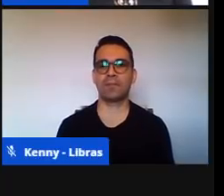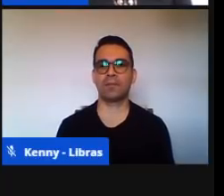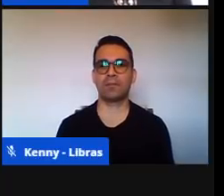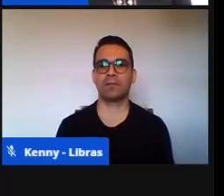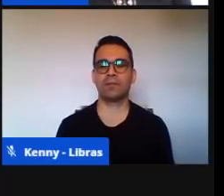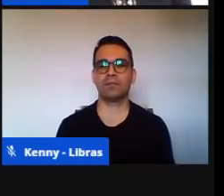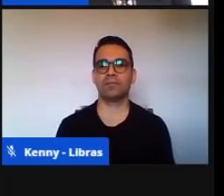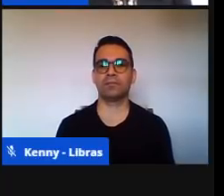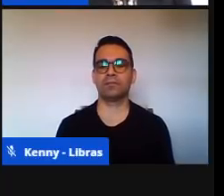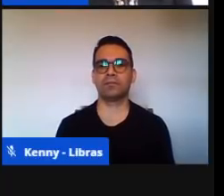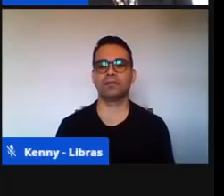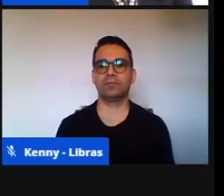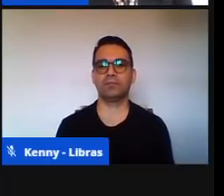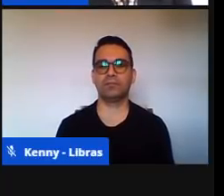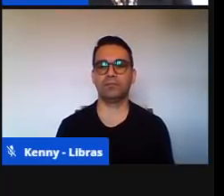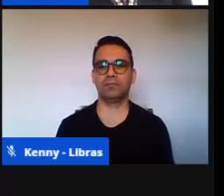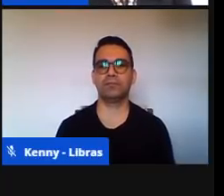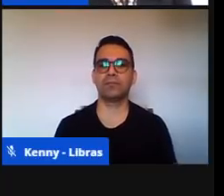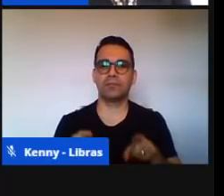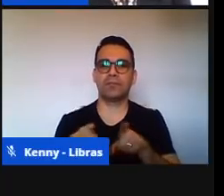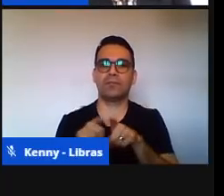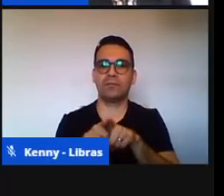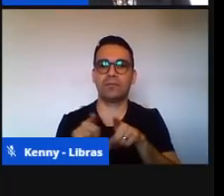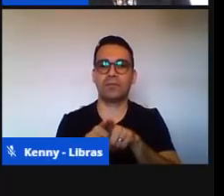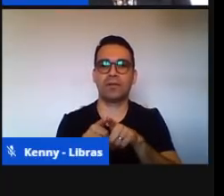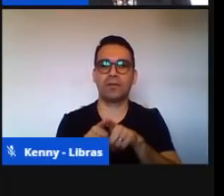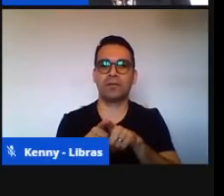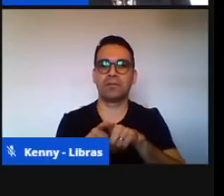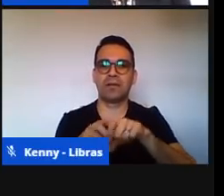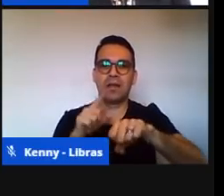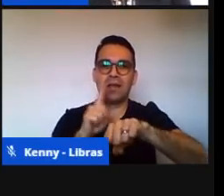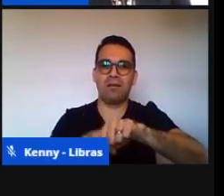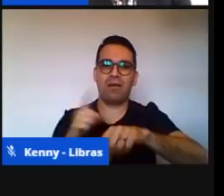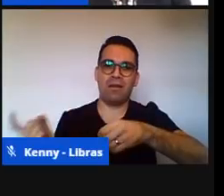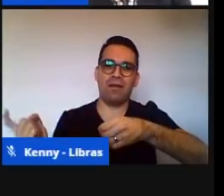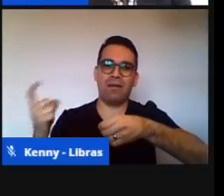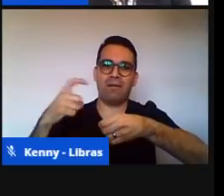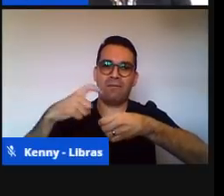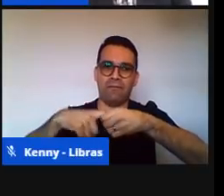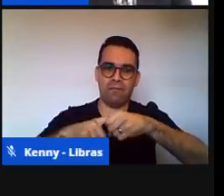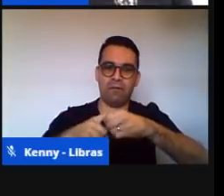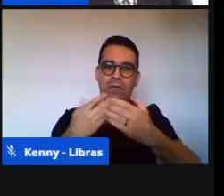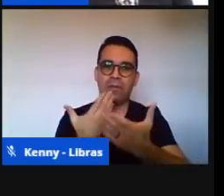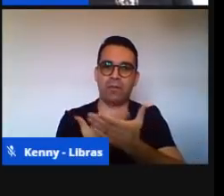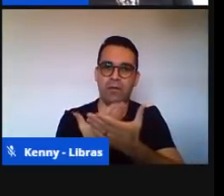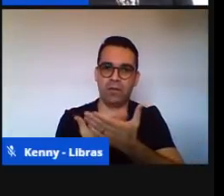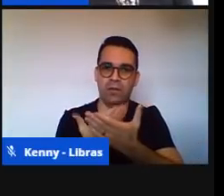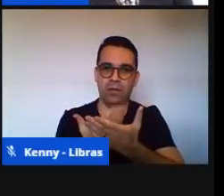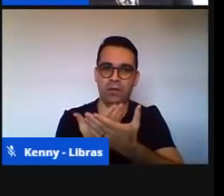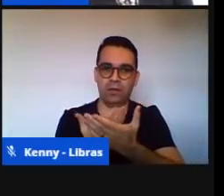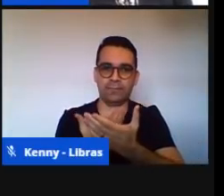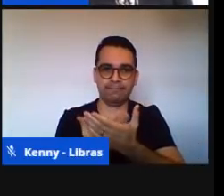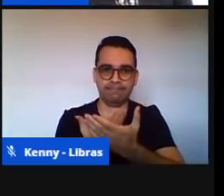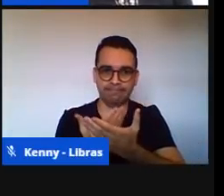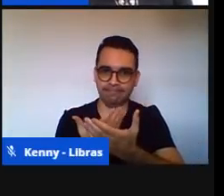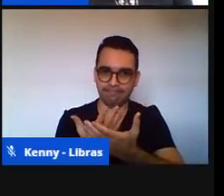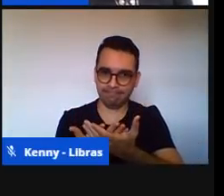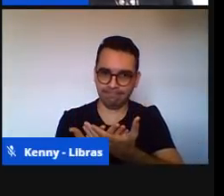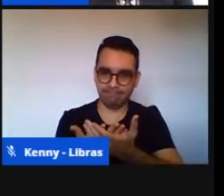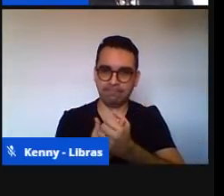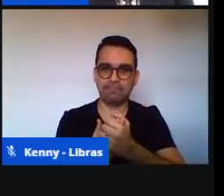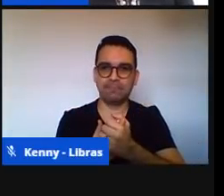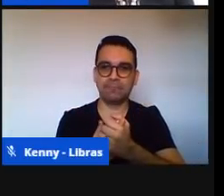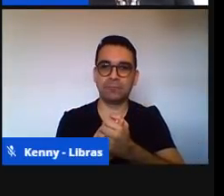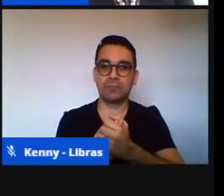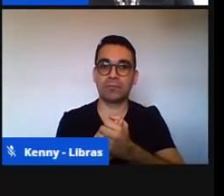Então, falando, né, do retorno às aulas, da importância dos cuidados durante o período em que as crianças